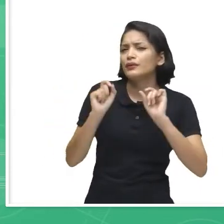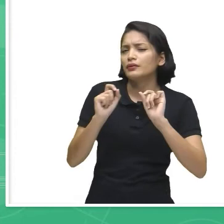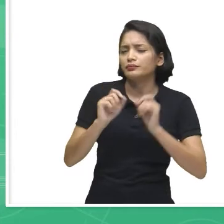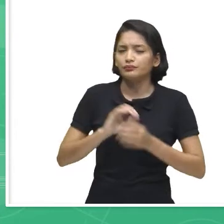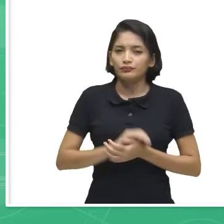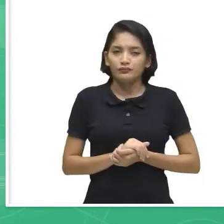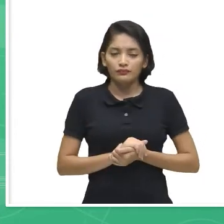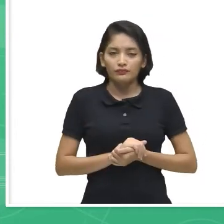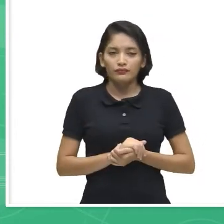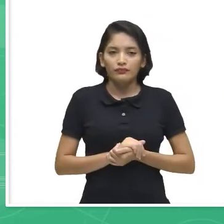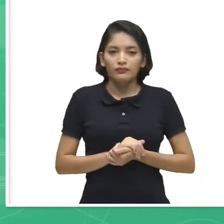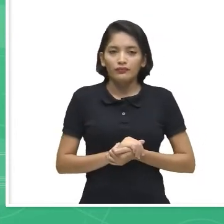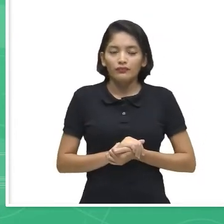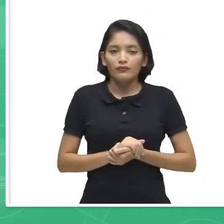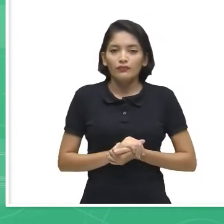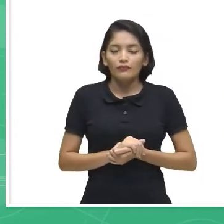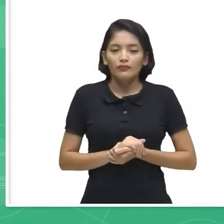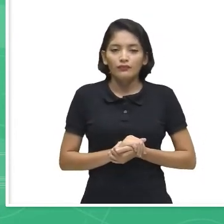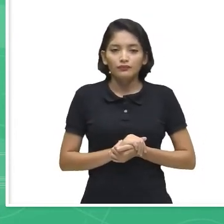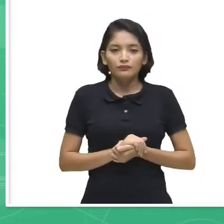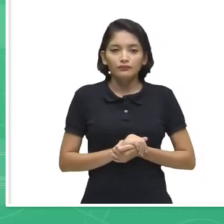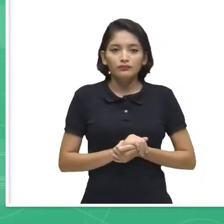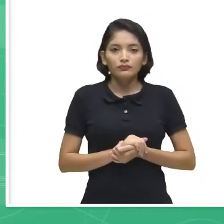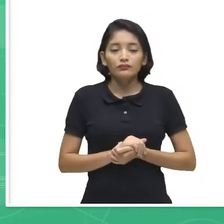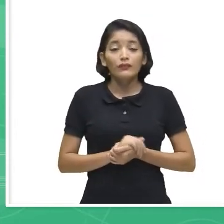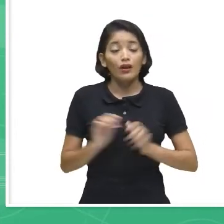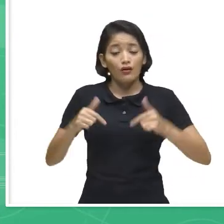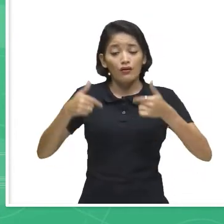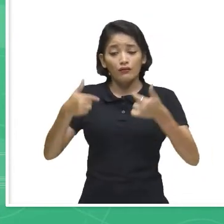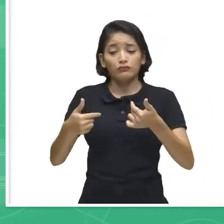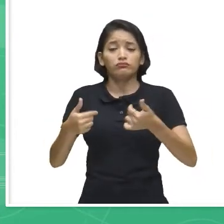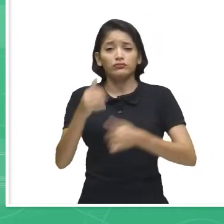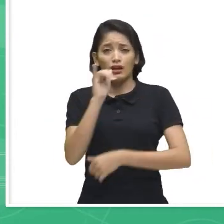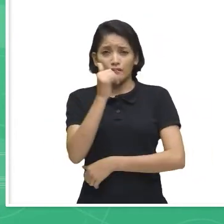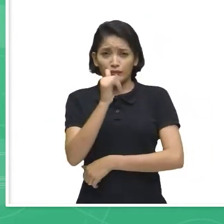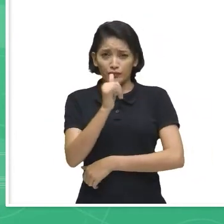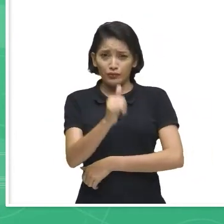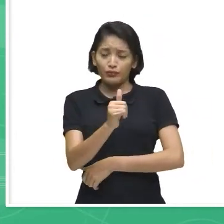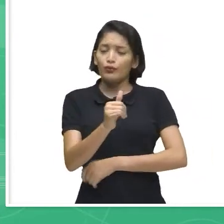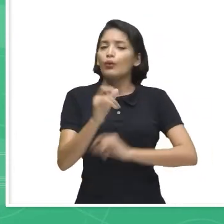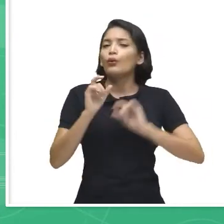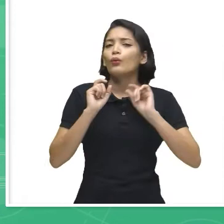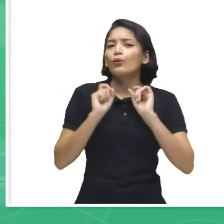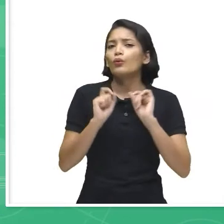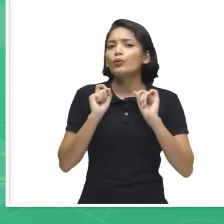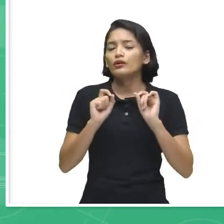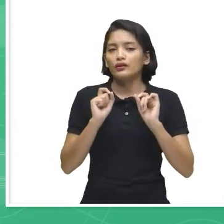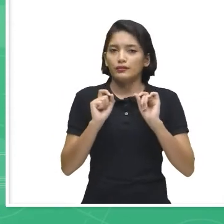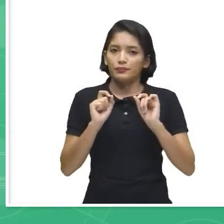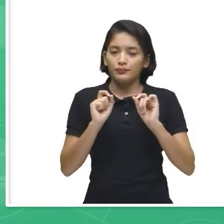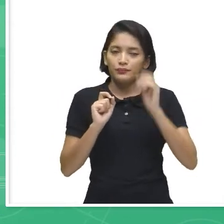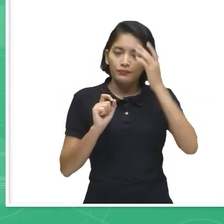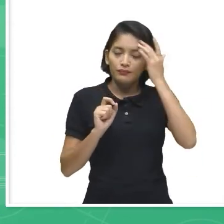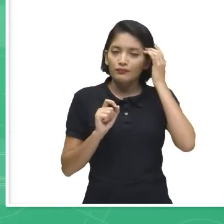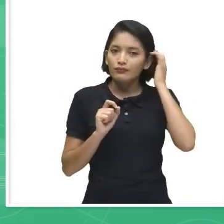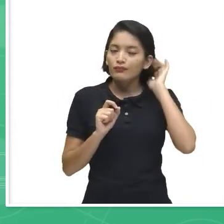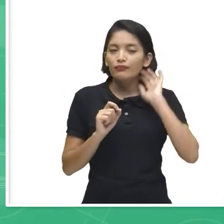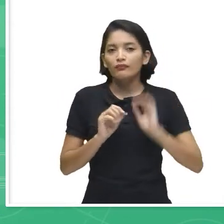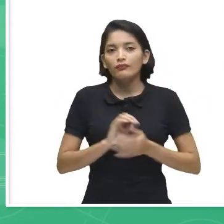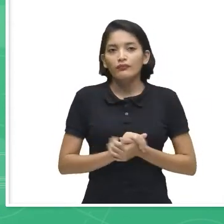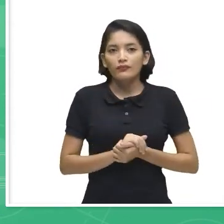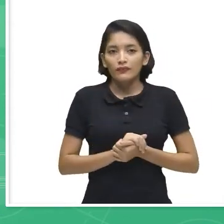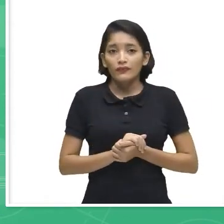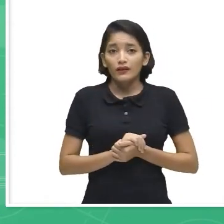o significado disso tudo aí que nós lemos, que o trabalho da força elétrica é um trabalho que faz com que a